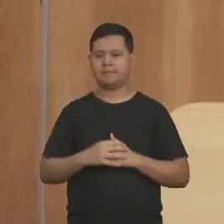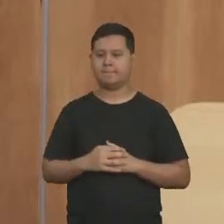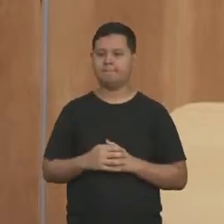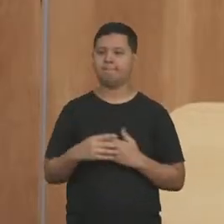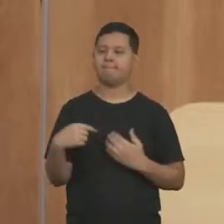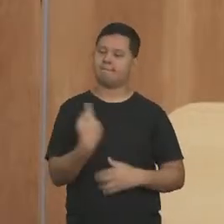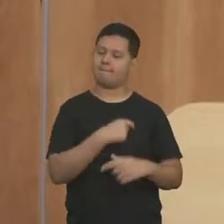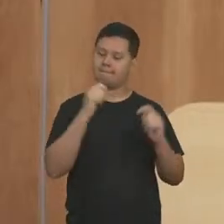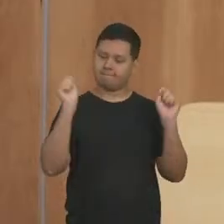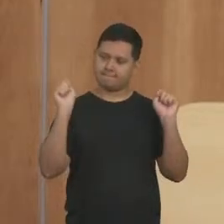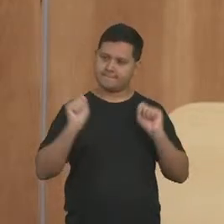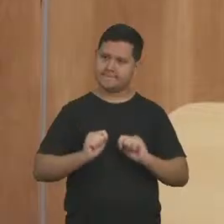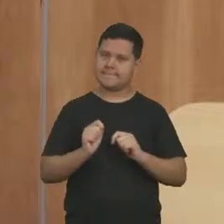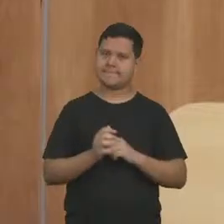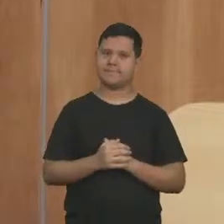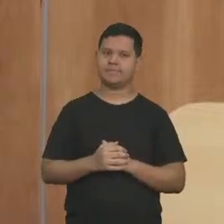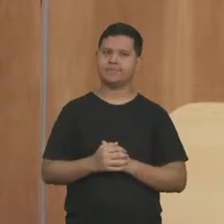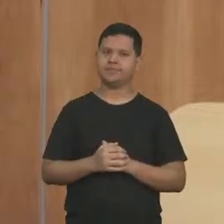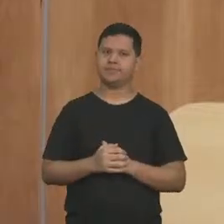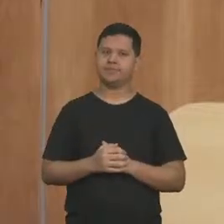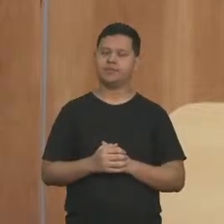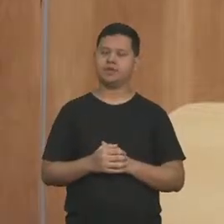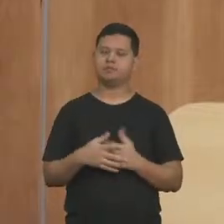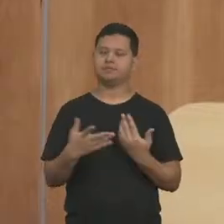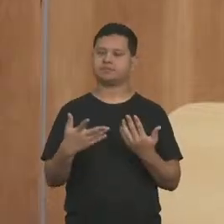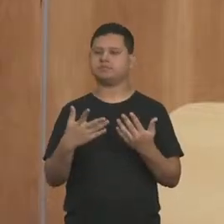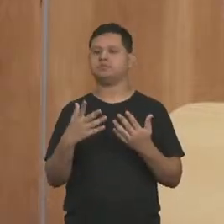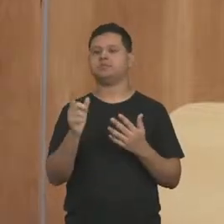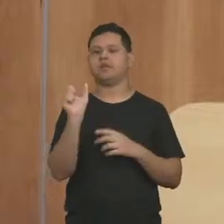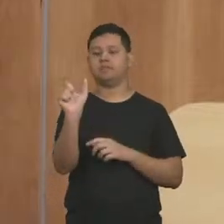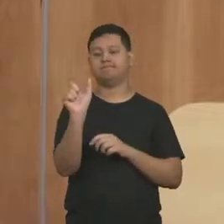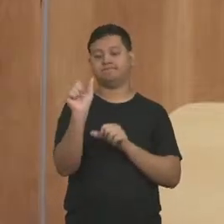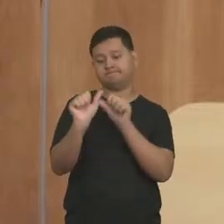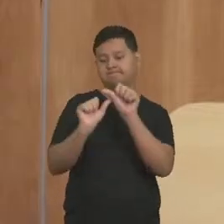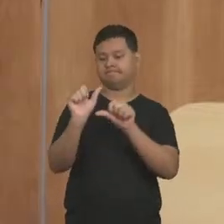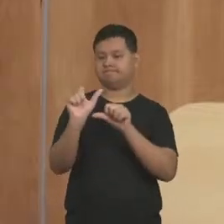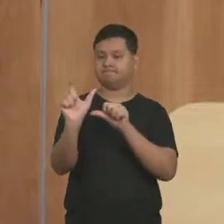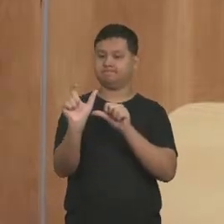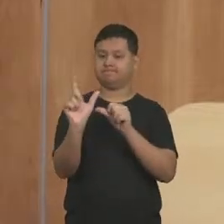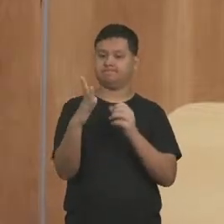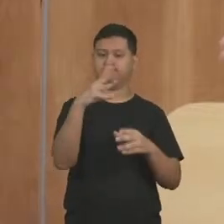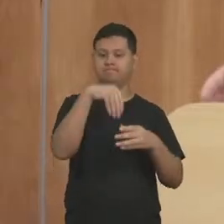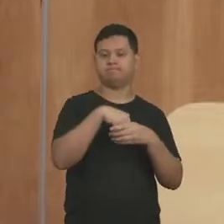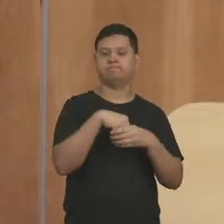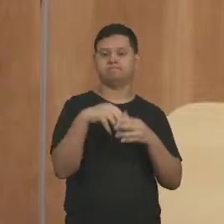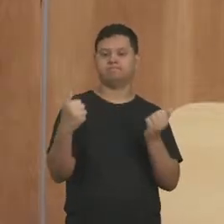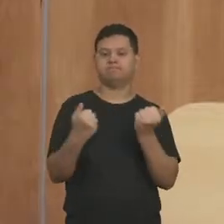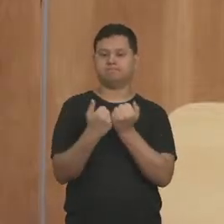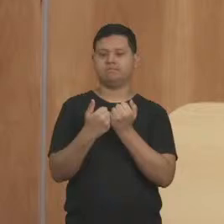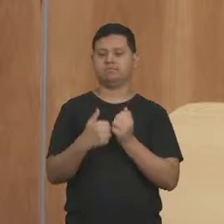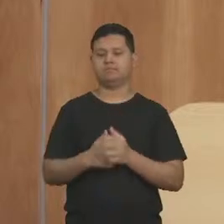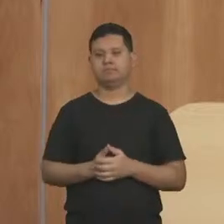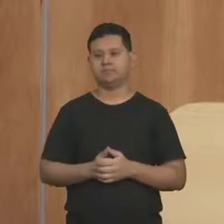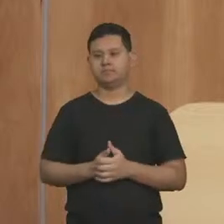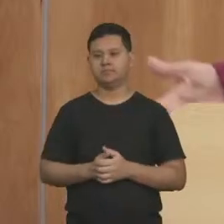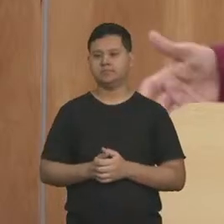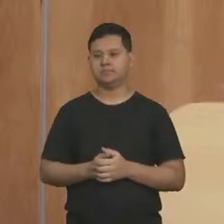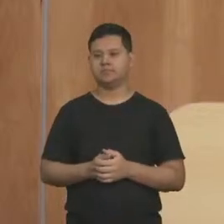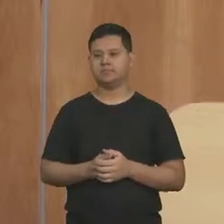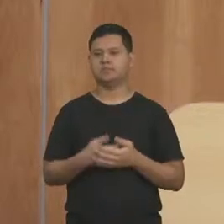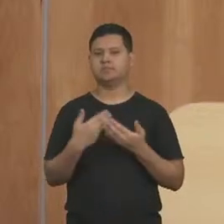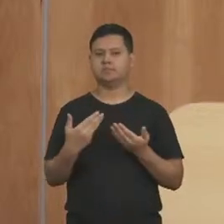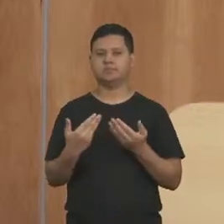Que a gente possa fazer a adição da palavra implementar junto com implantação.